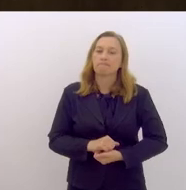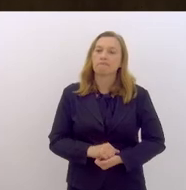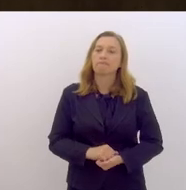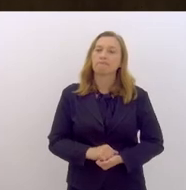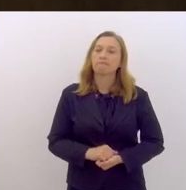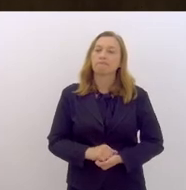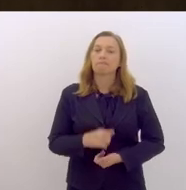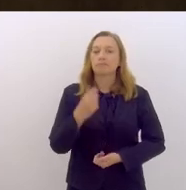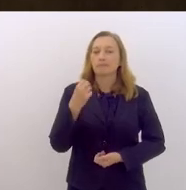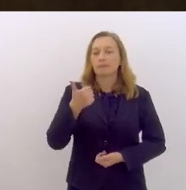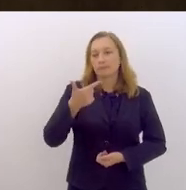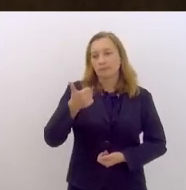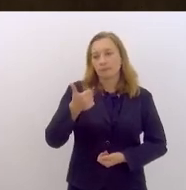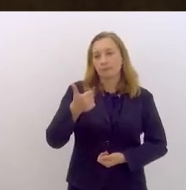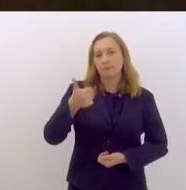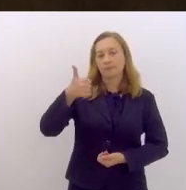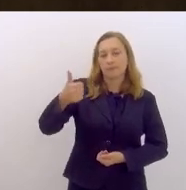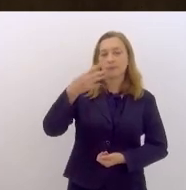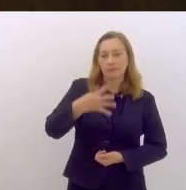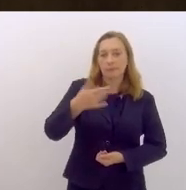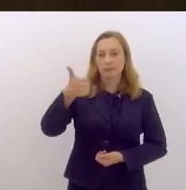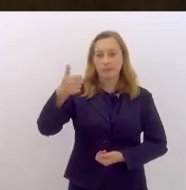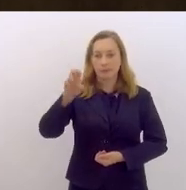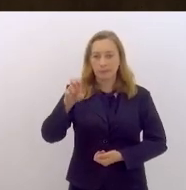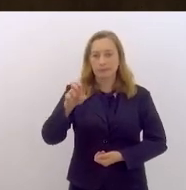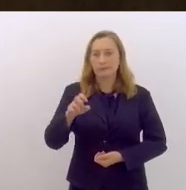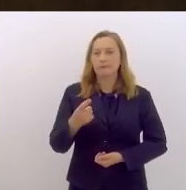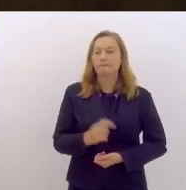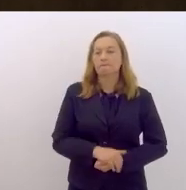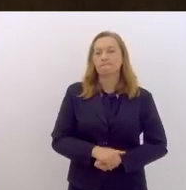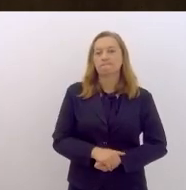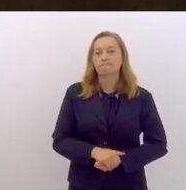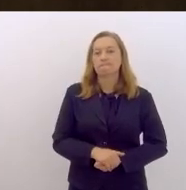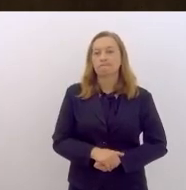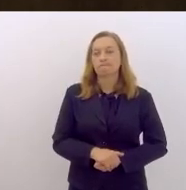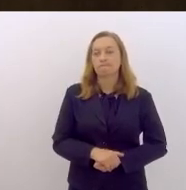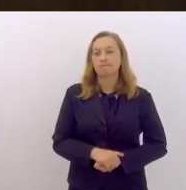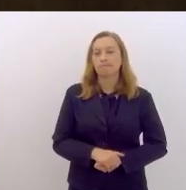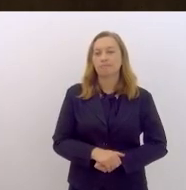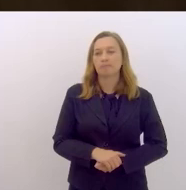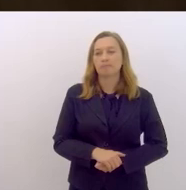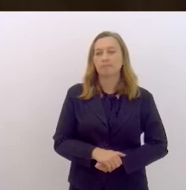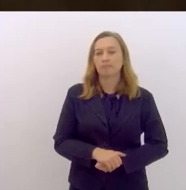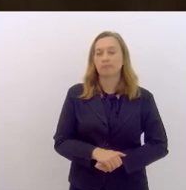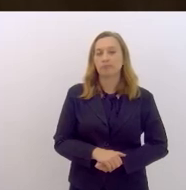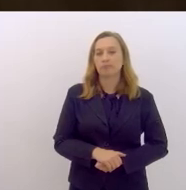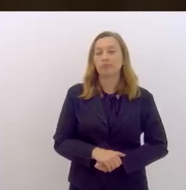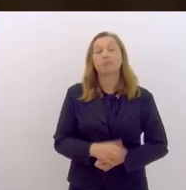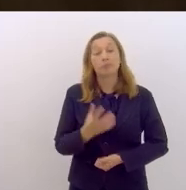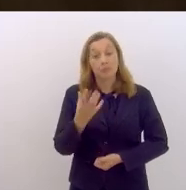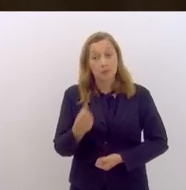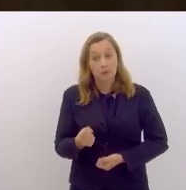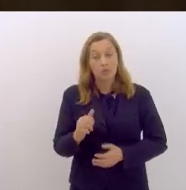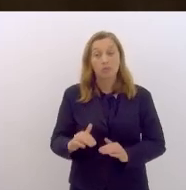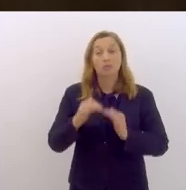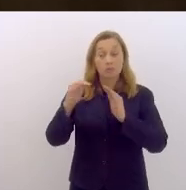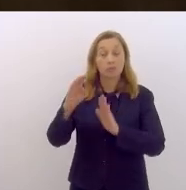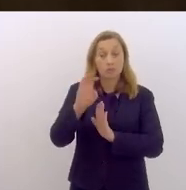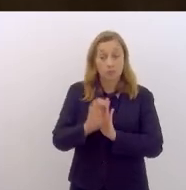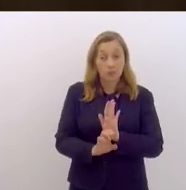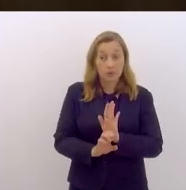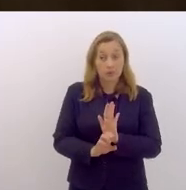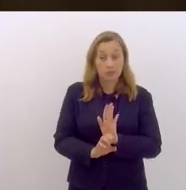números 12, 14 e 15. E favorável com